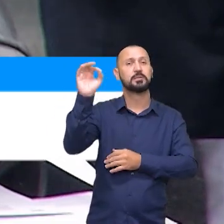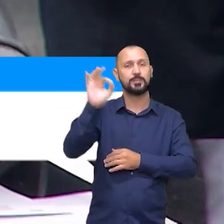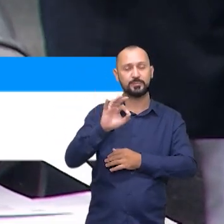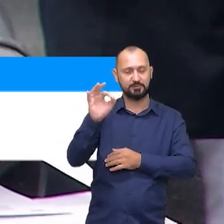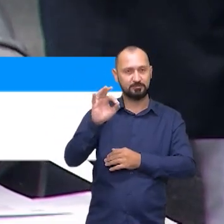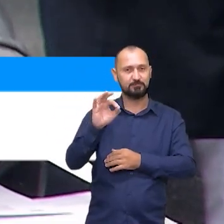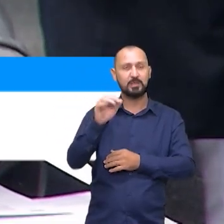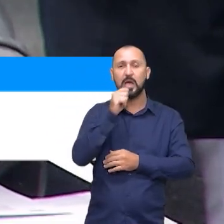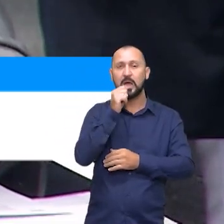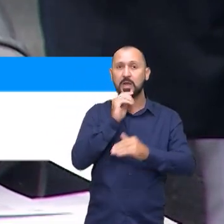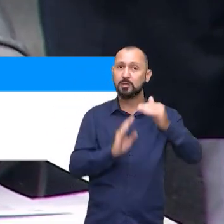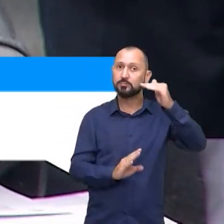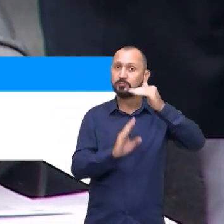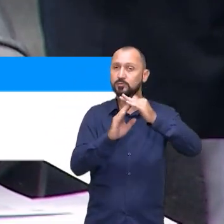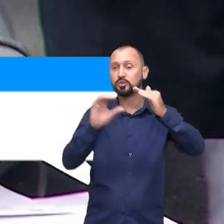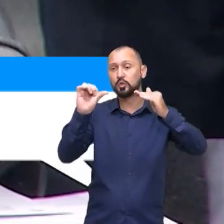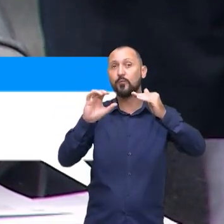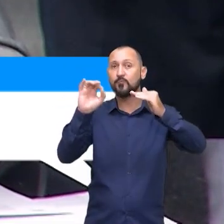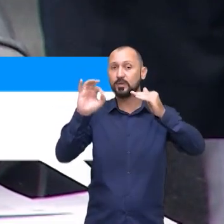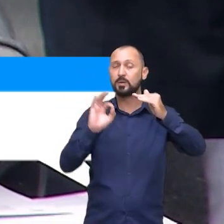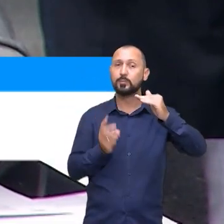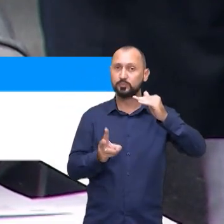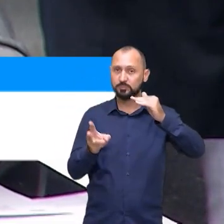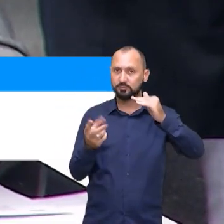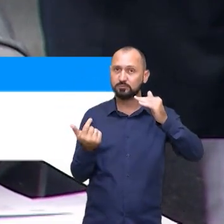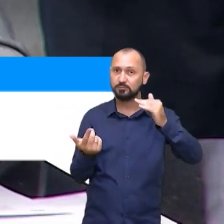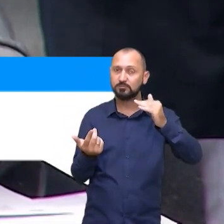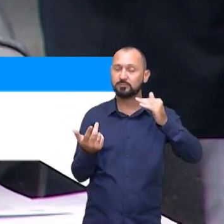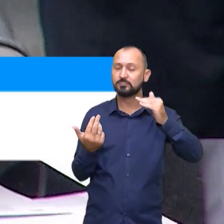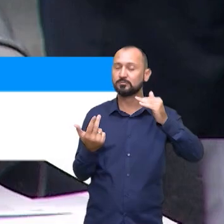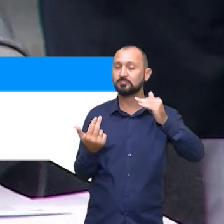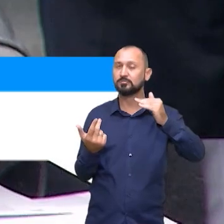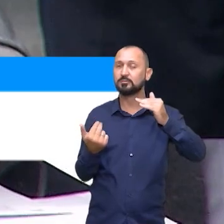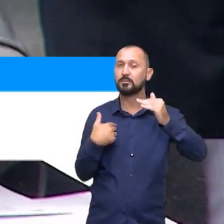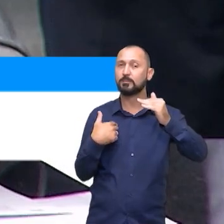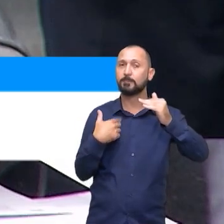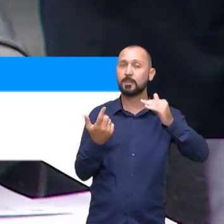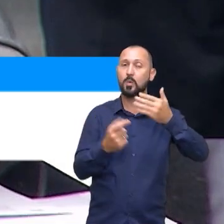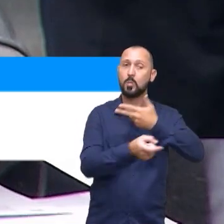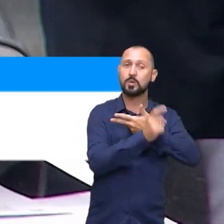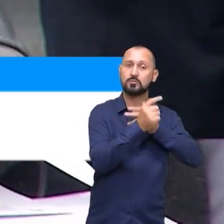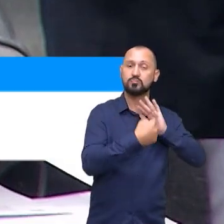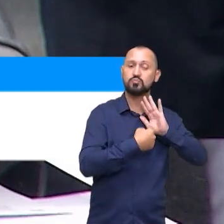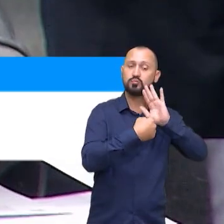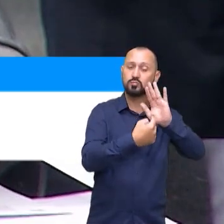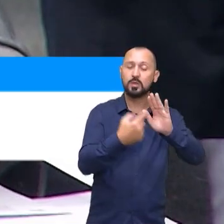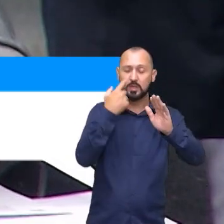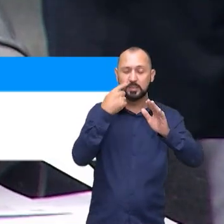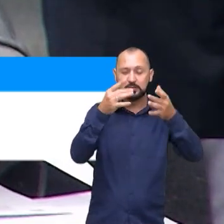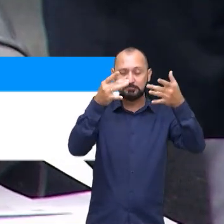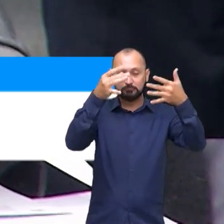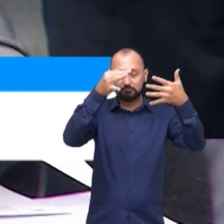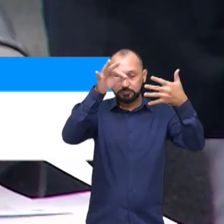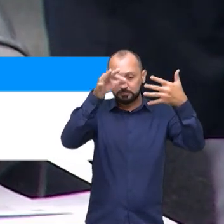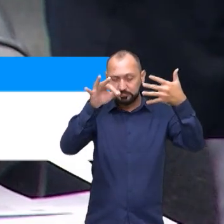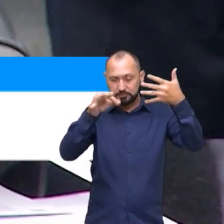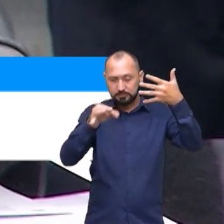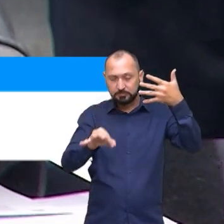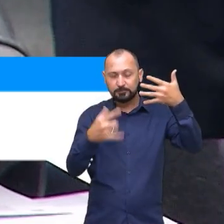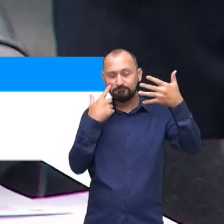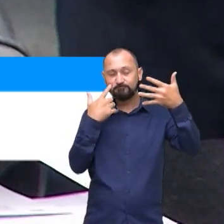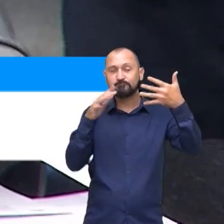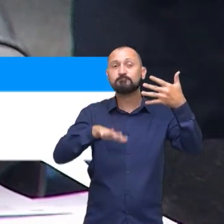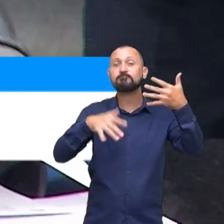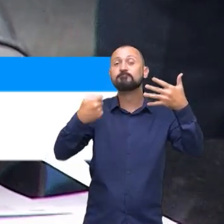70%, mantendo ainda o limite nominal de 90%. Conforme elucidado pelo Poder Executivo, a revisão dos critérios de